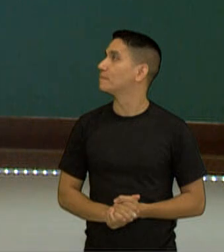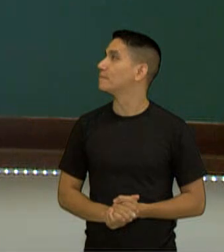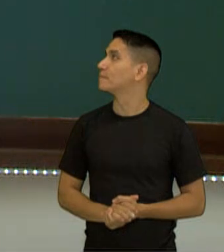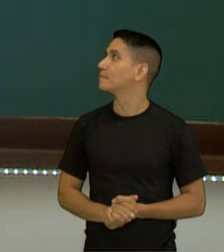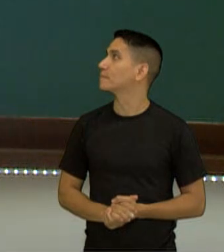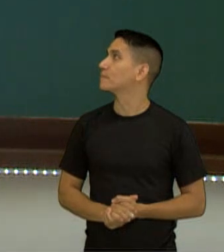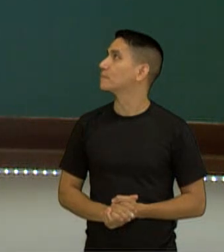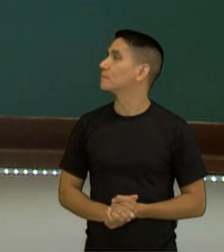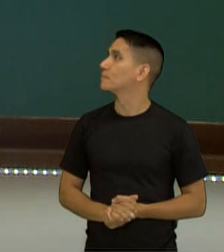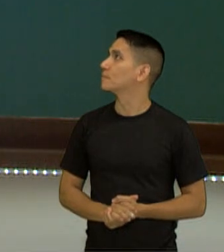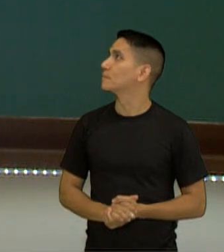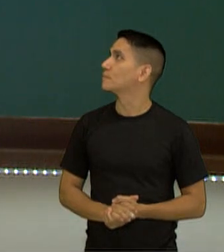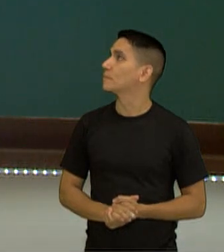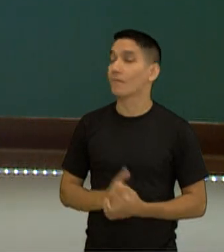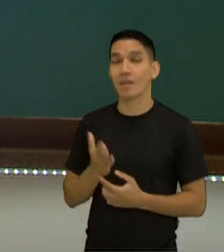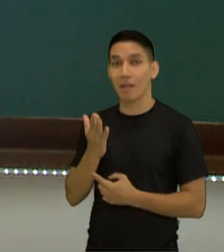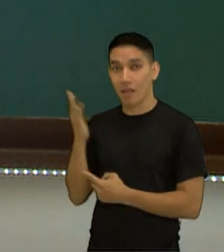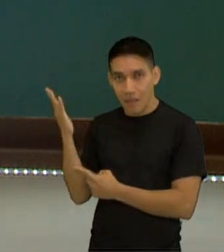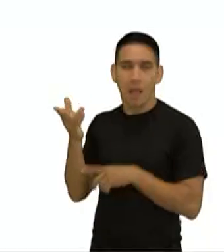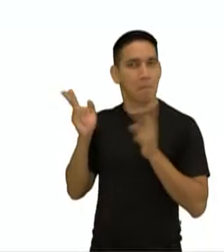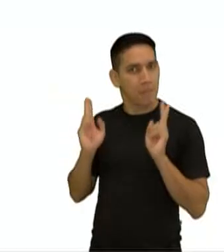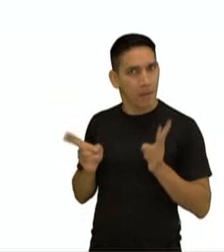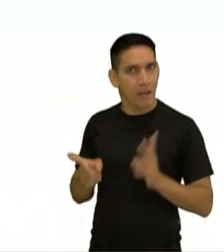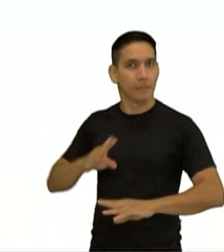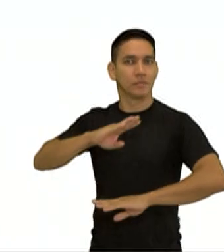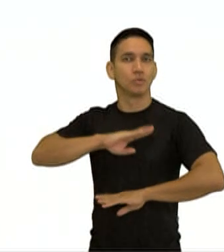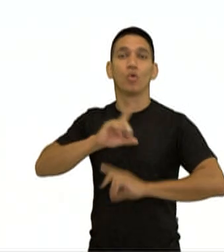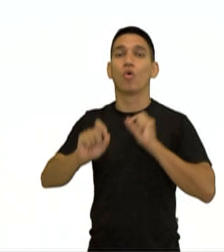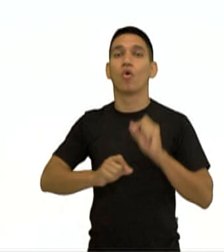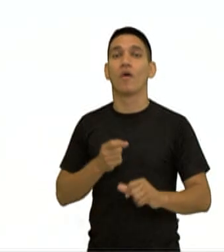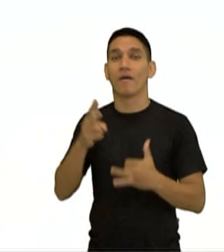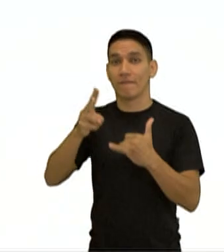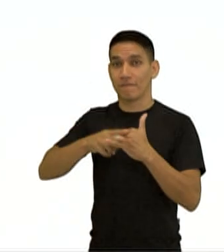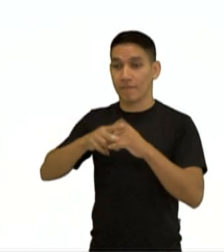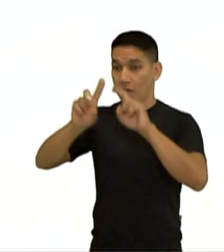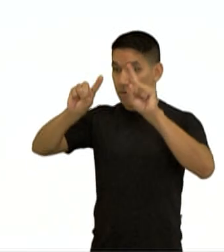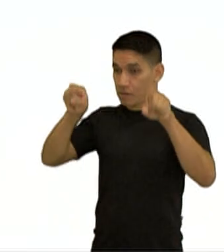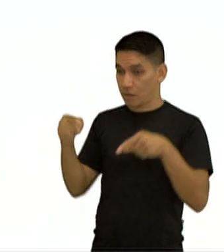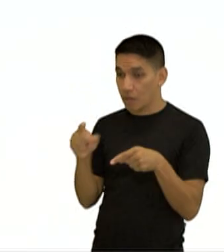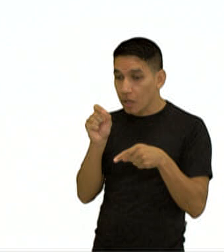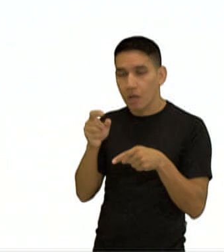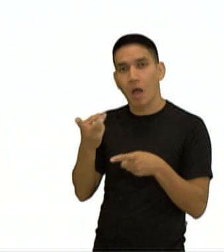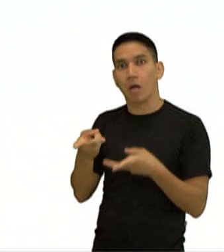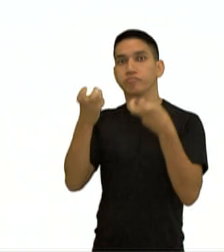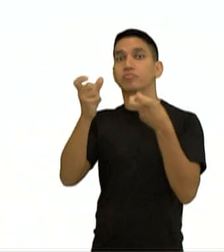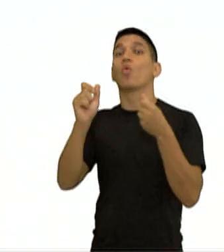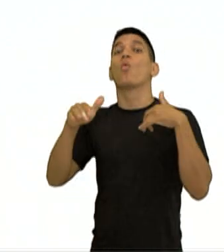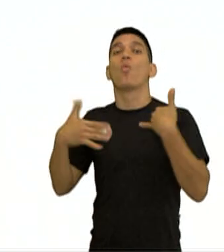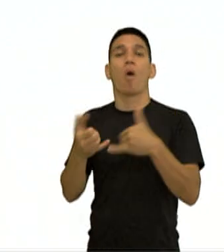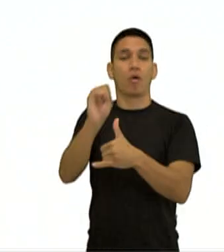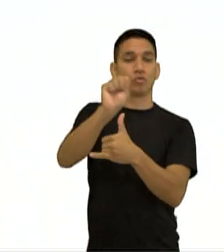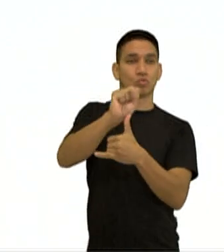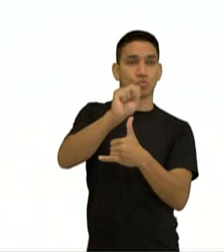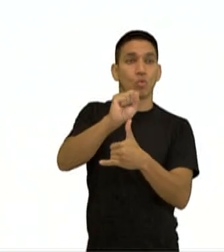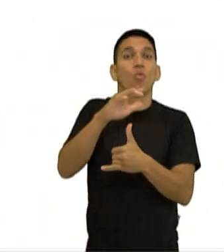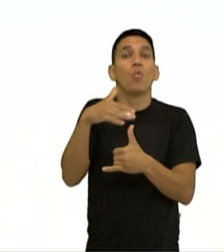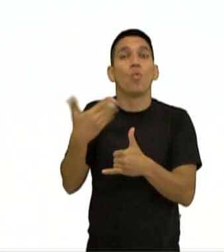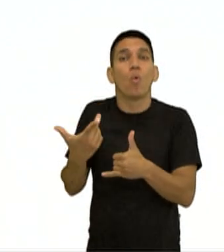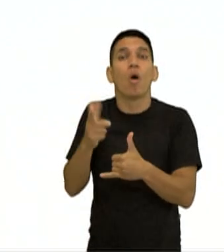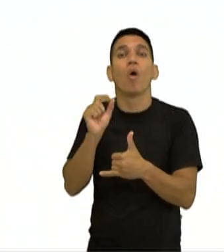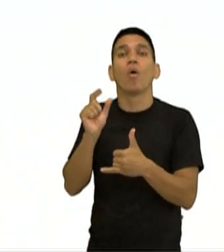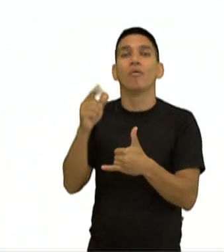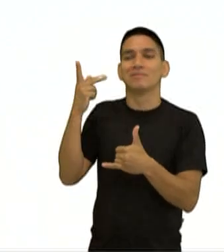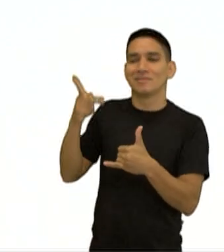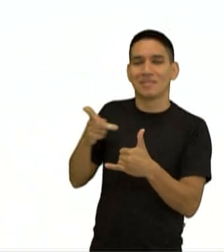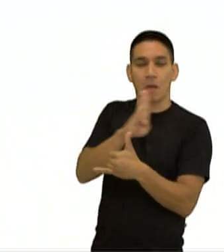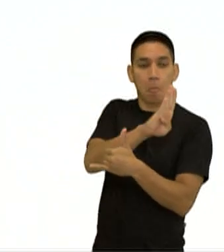using the present continuous. Aqui a mesma situação. Verbo está entre parênteses, vamos observar o sujeito e qual o